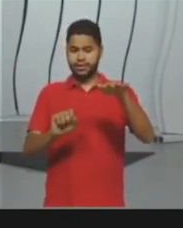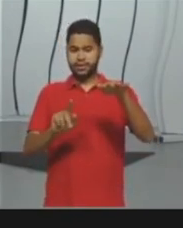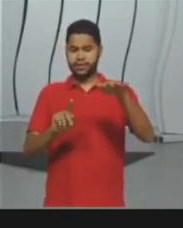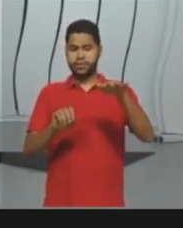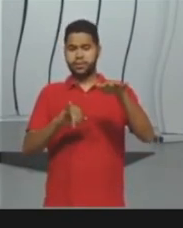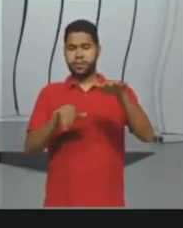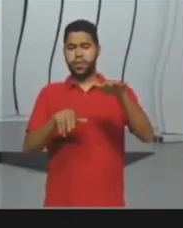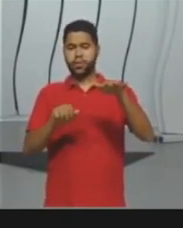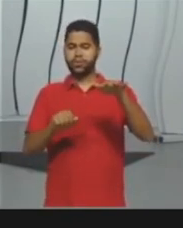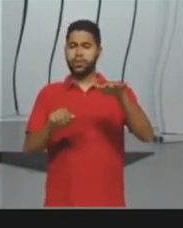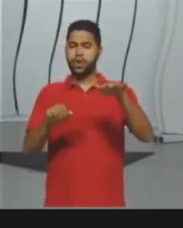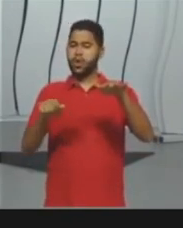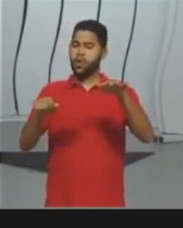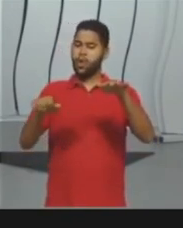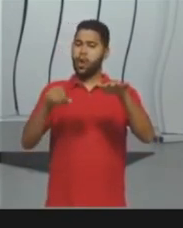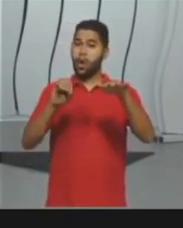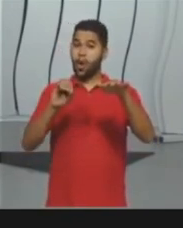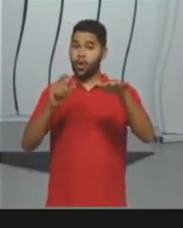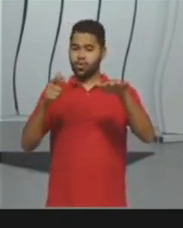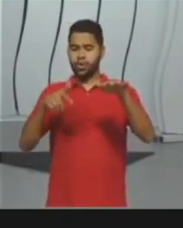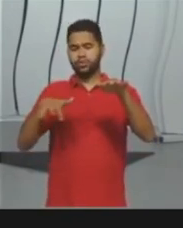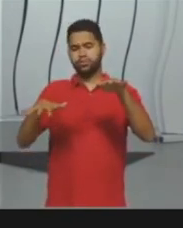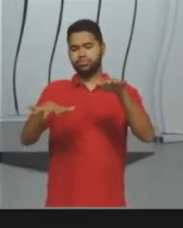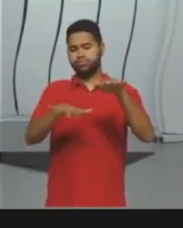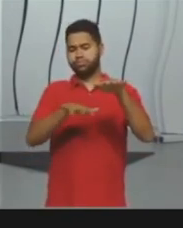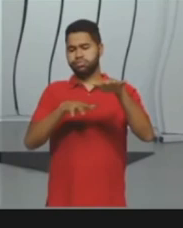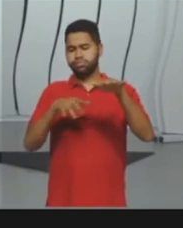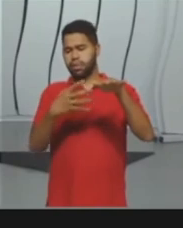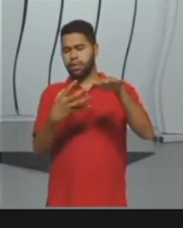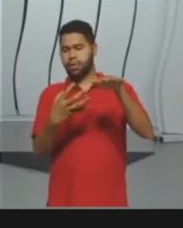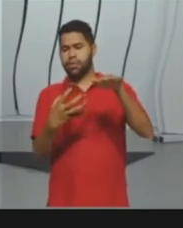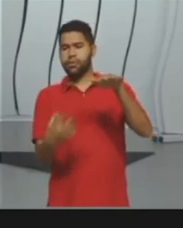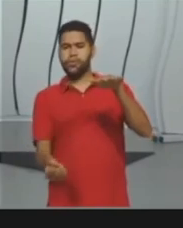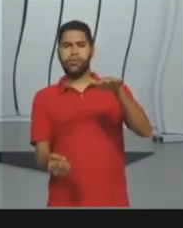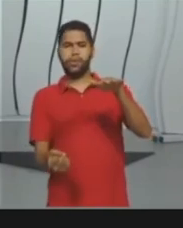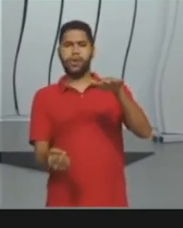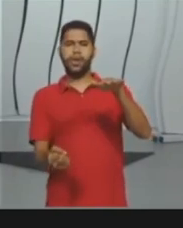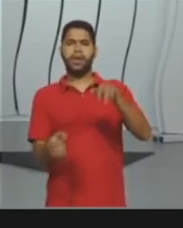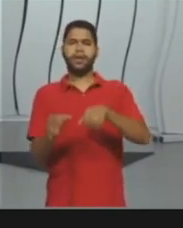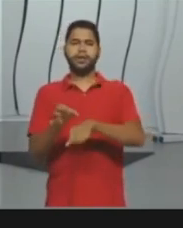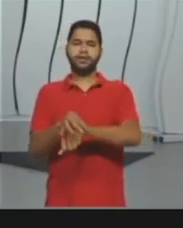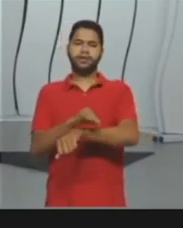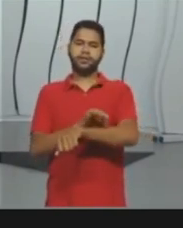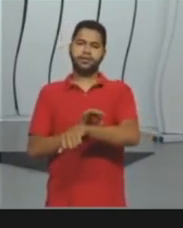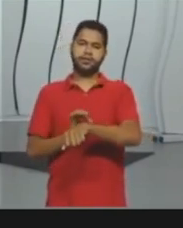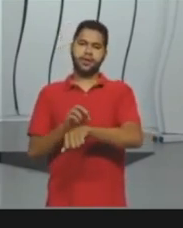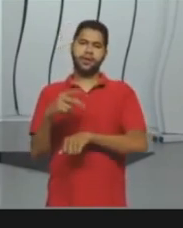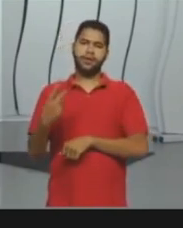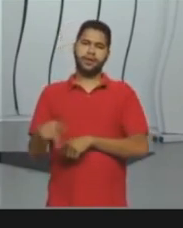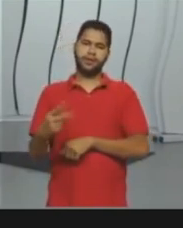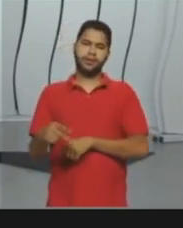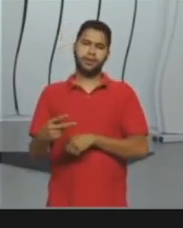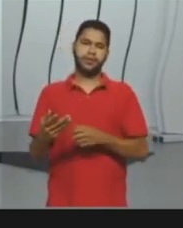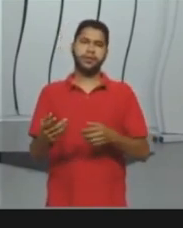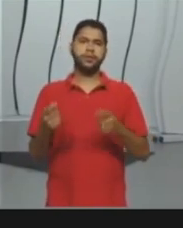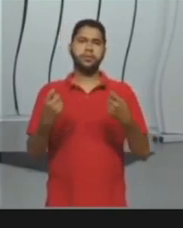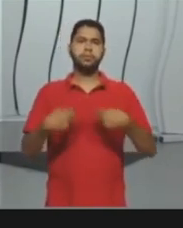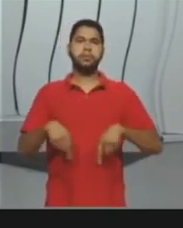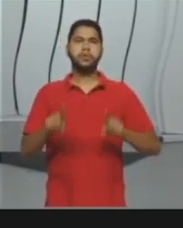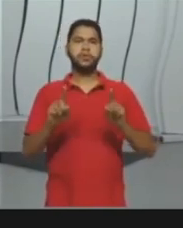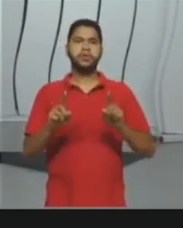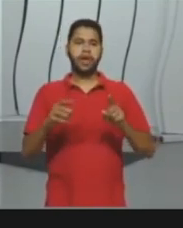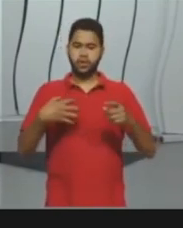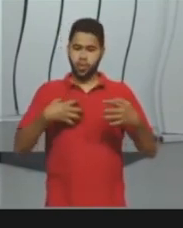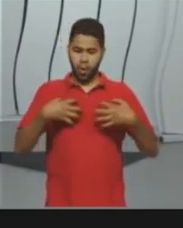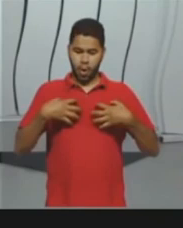esse oxigênio ele vai passar diretamente para dentro das células de uma esponja do mar, sem precisar de um órgão